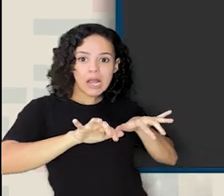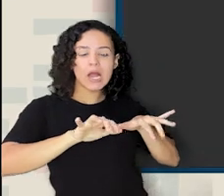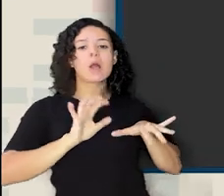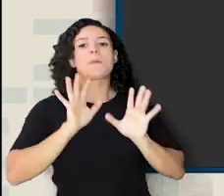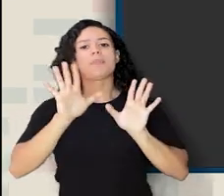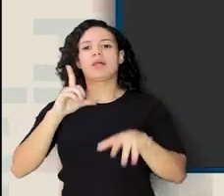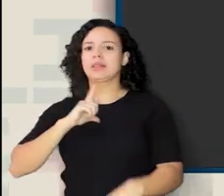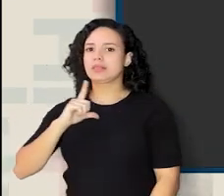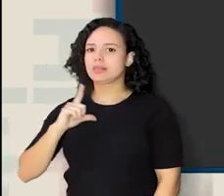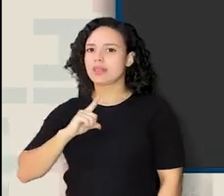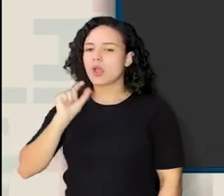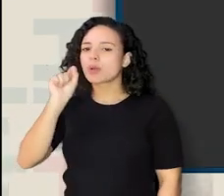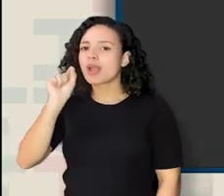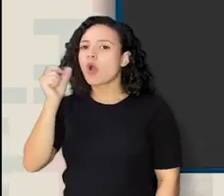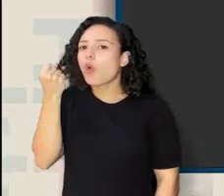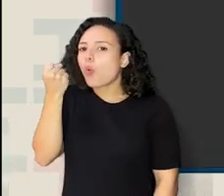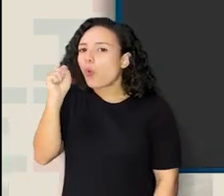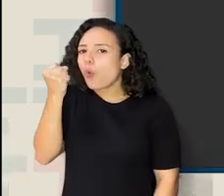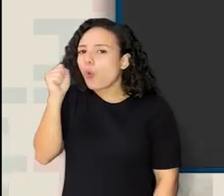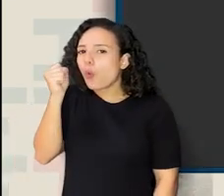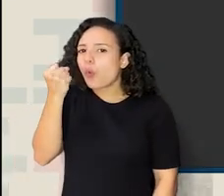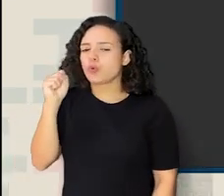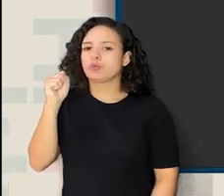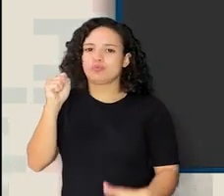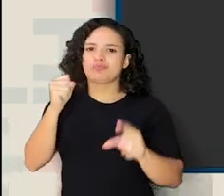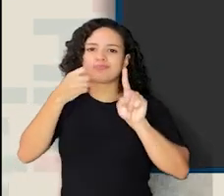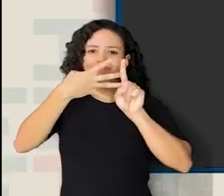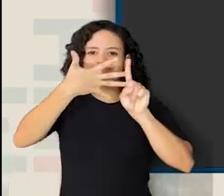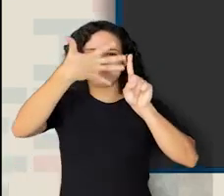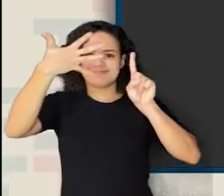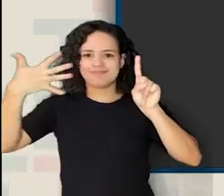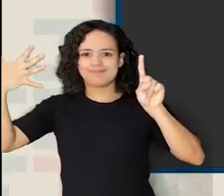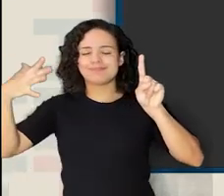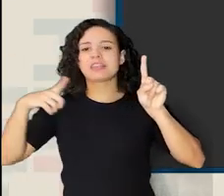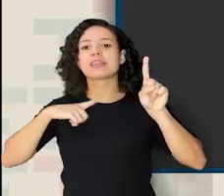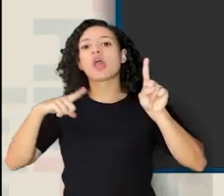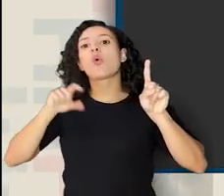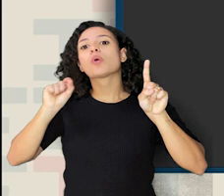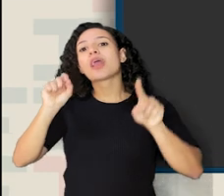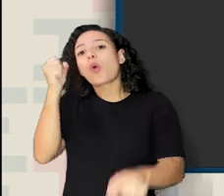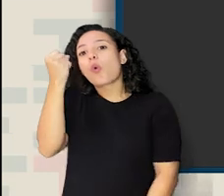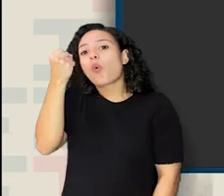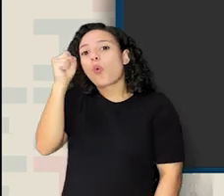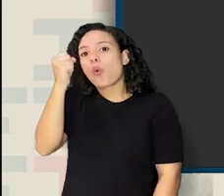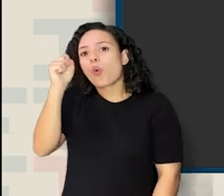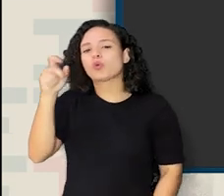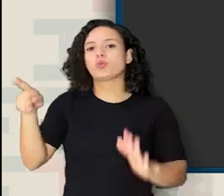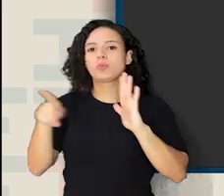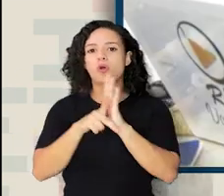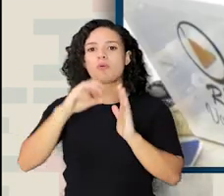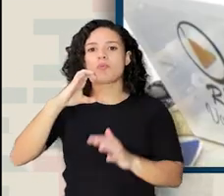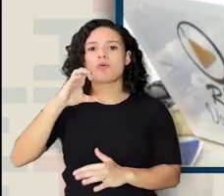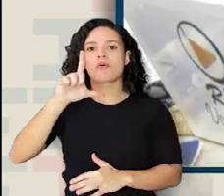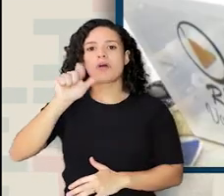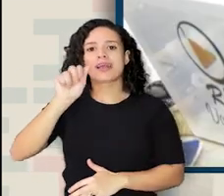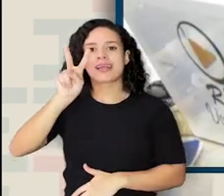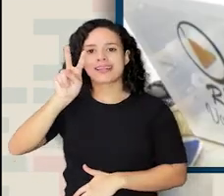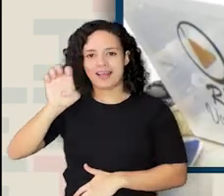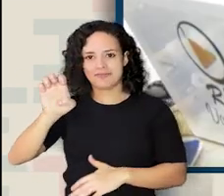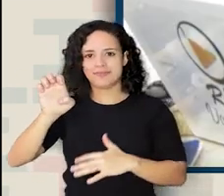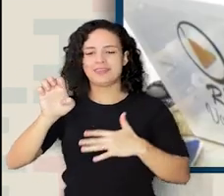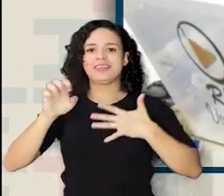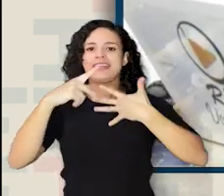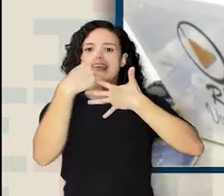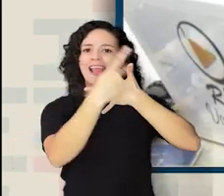certo? Mas vejam que tem um pequeno oito, geralmente as partituras trazem esse pequeno oito em cima da clave